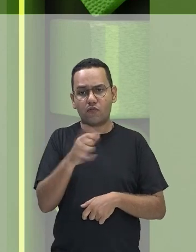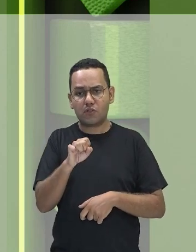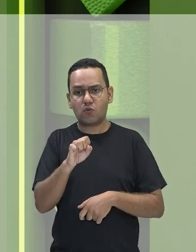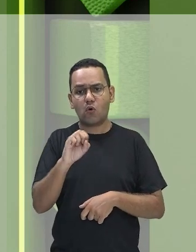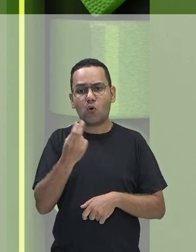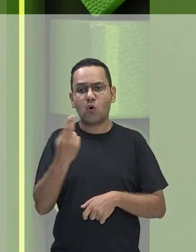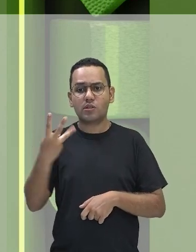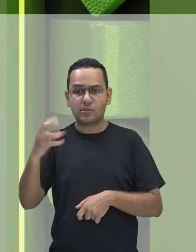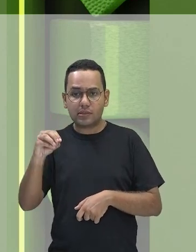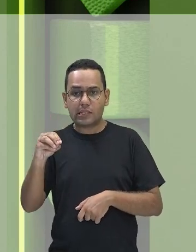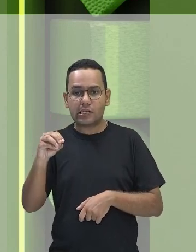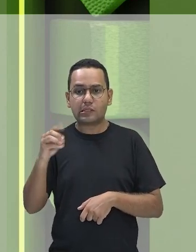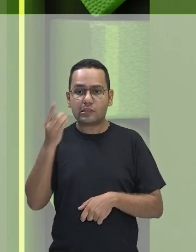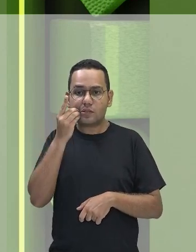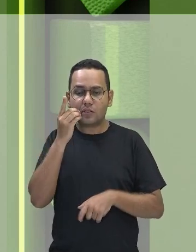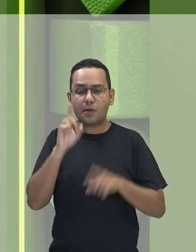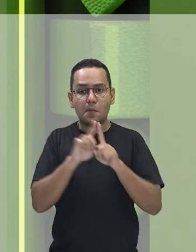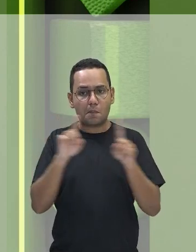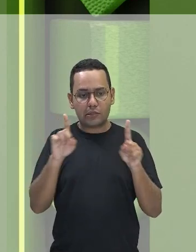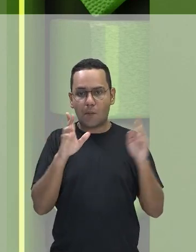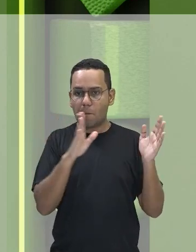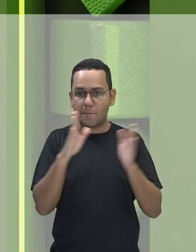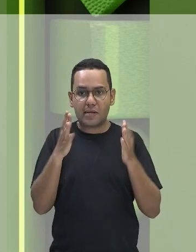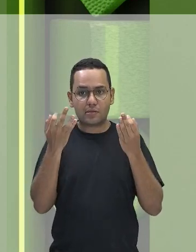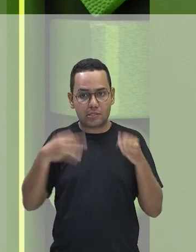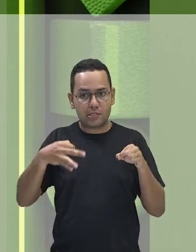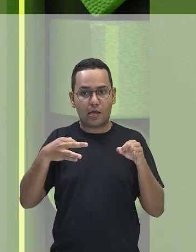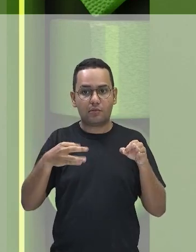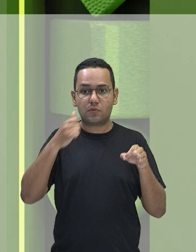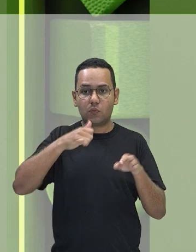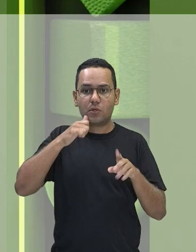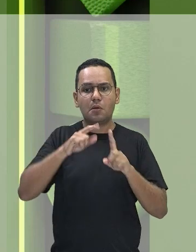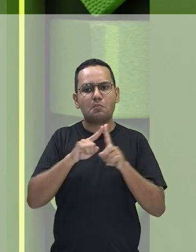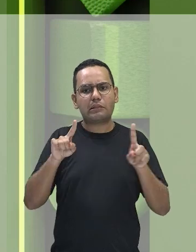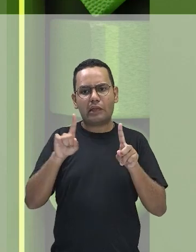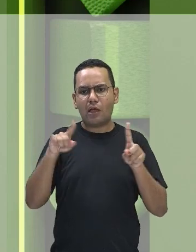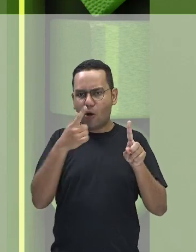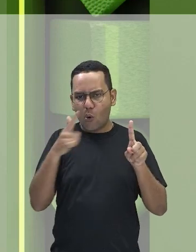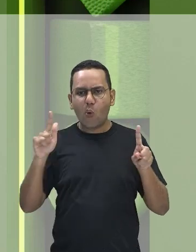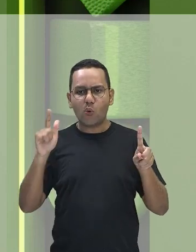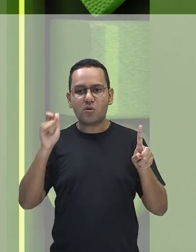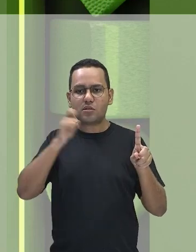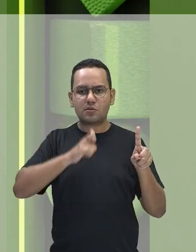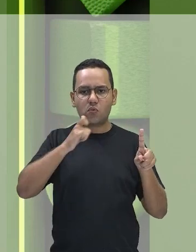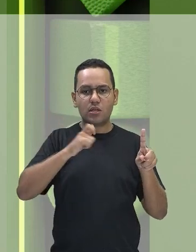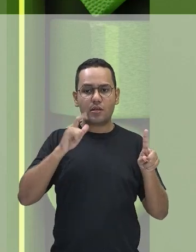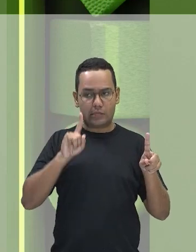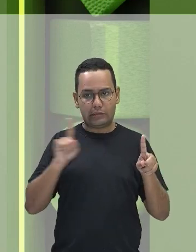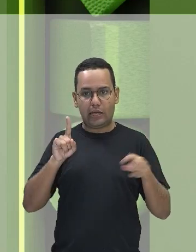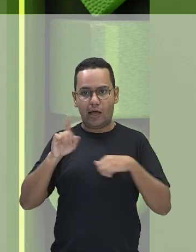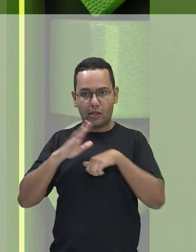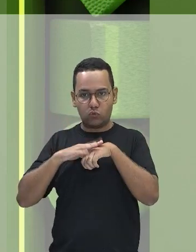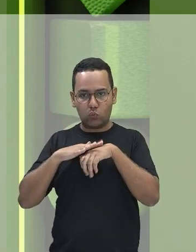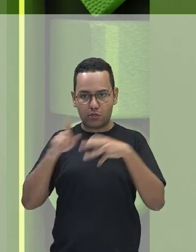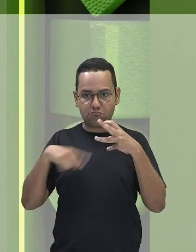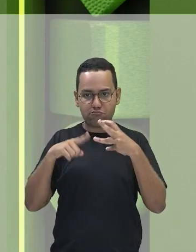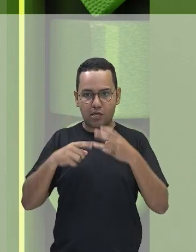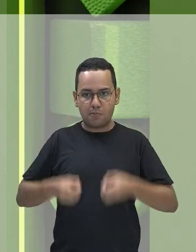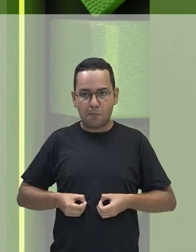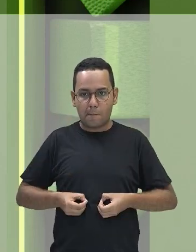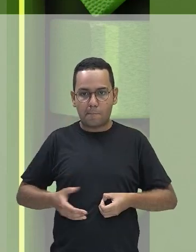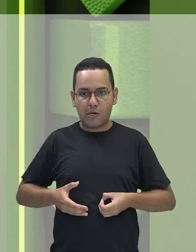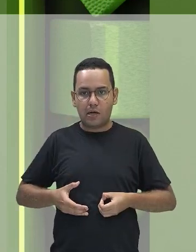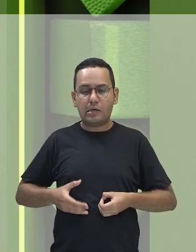extremamente regular, uma quantidade exata de dias. Mas aquelas que sofrem da síndrome de ovários policísticos vão ter um ciclo